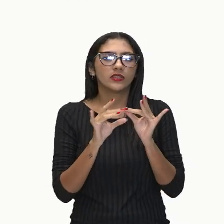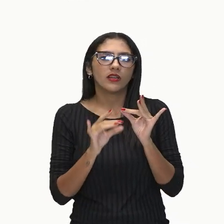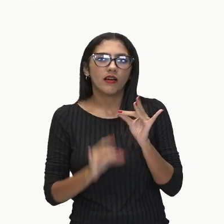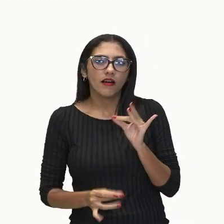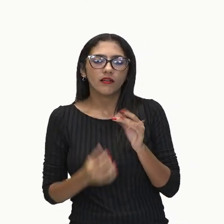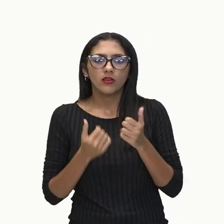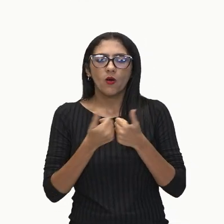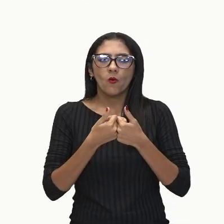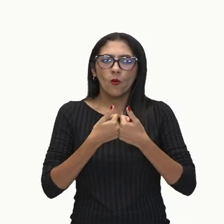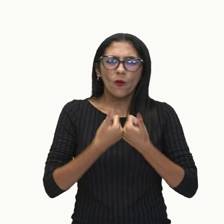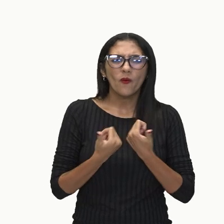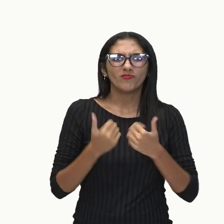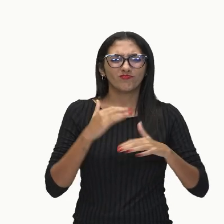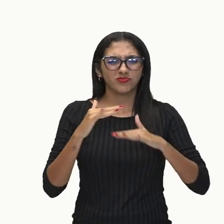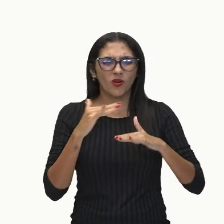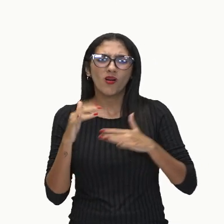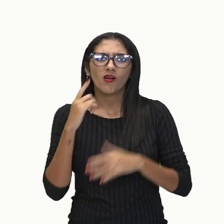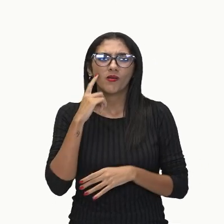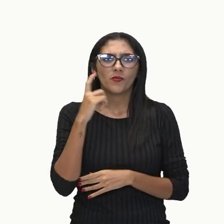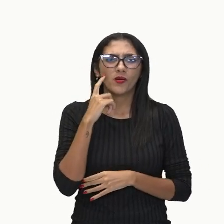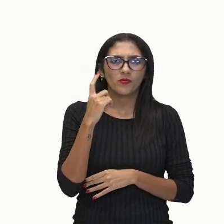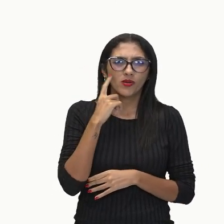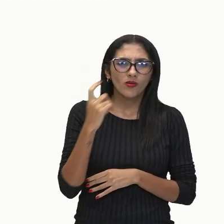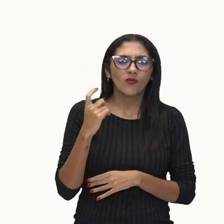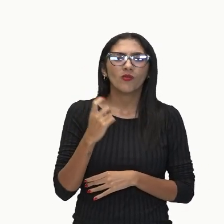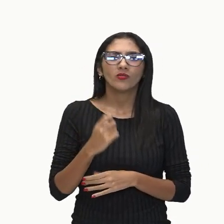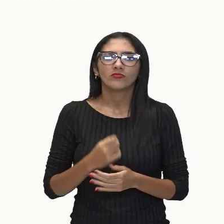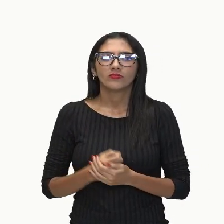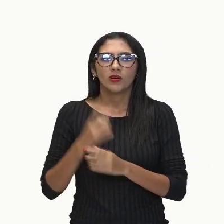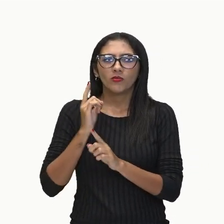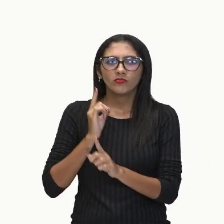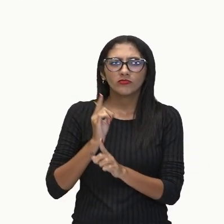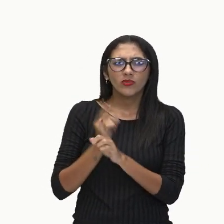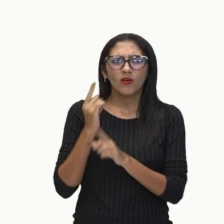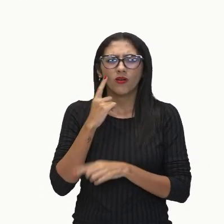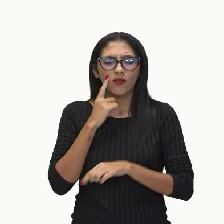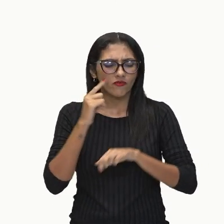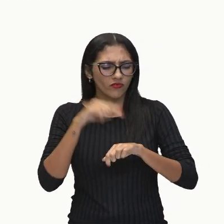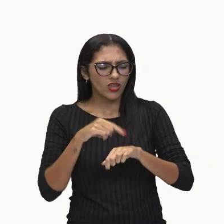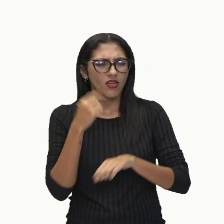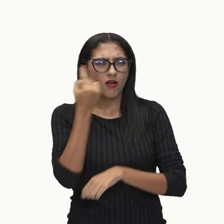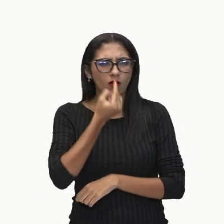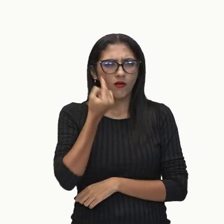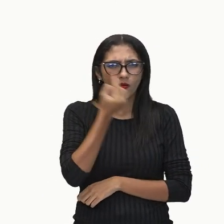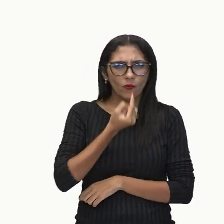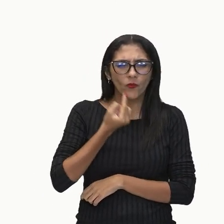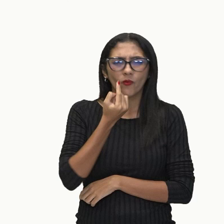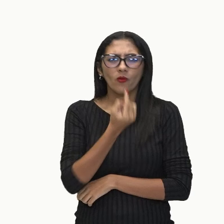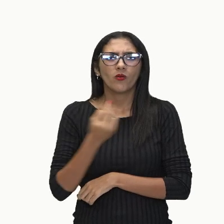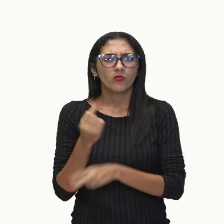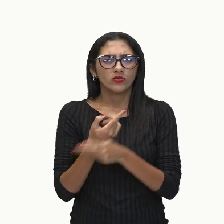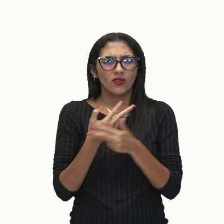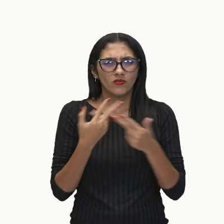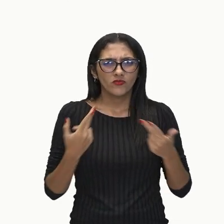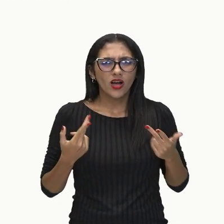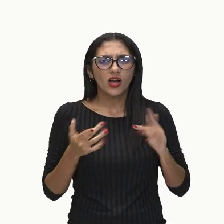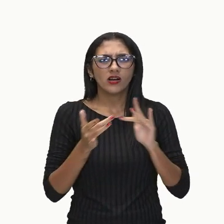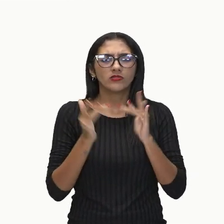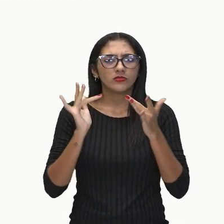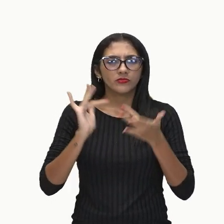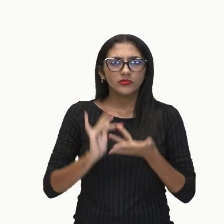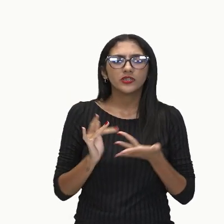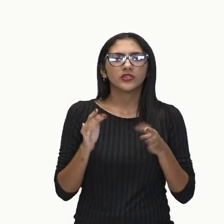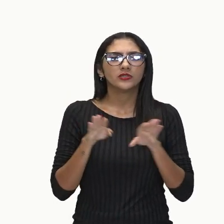ônibus sacoleja, adeus, Ribaldi, relógio de Lajes, concretismo, neoconcretismo, ficções da